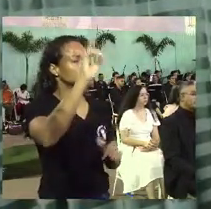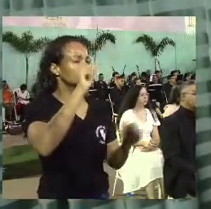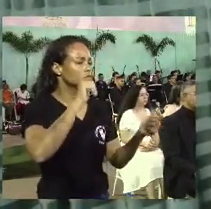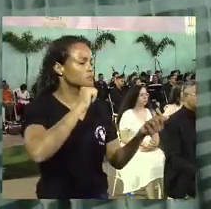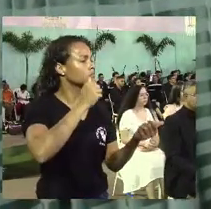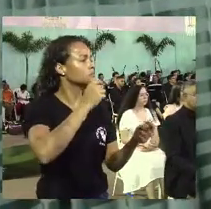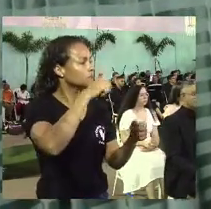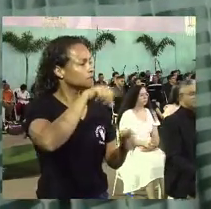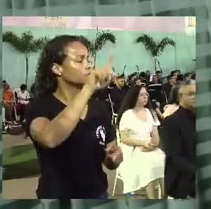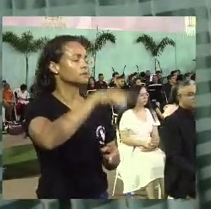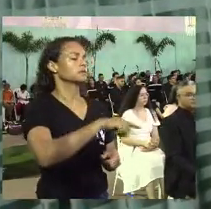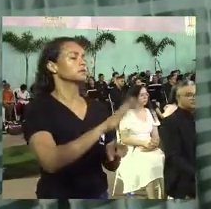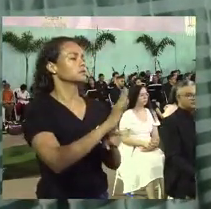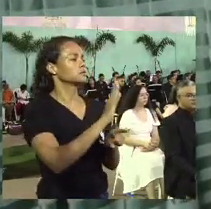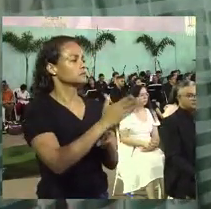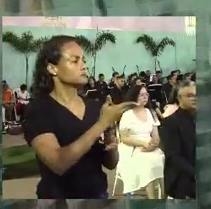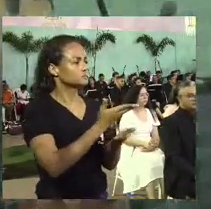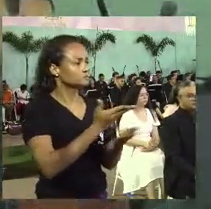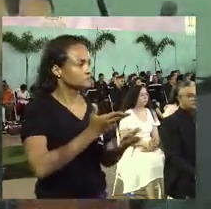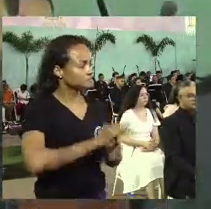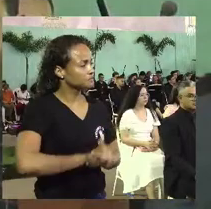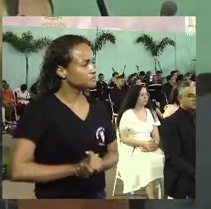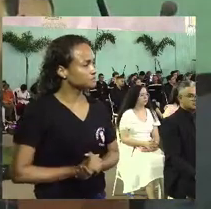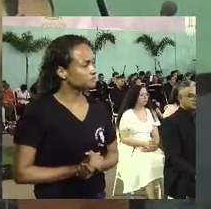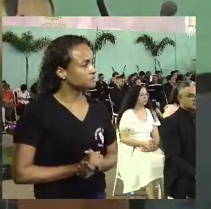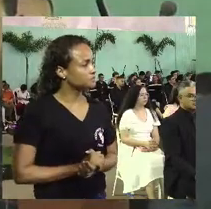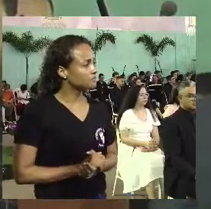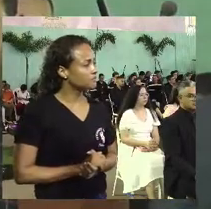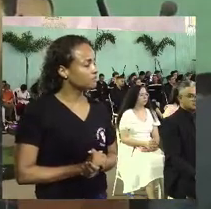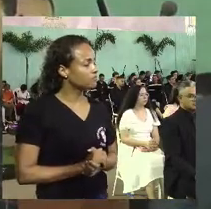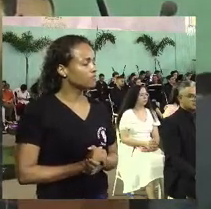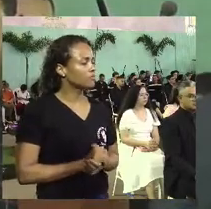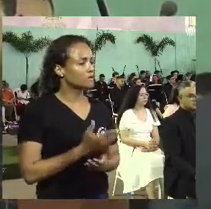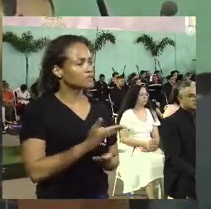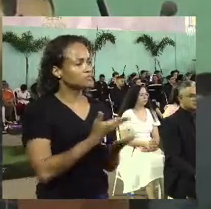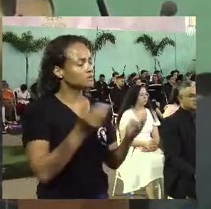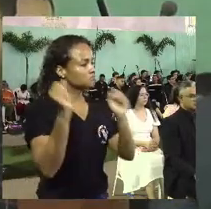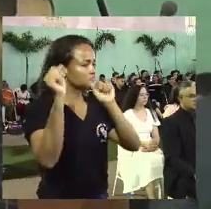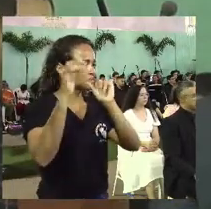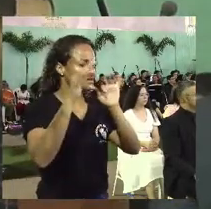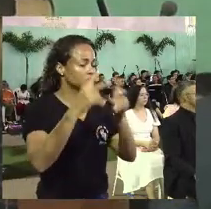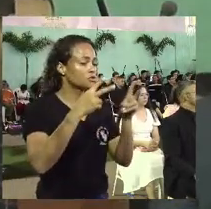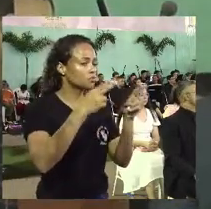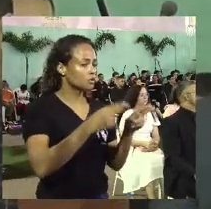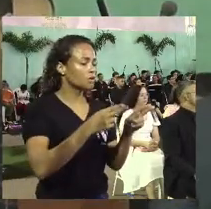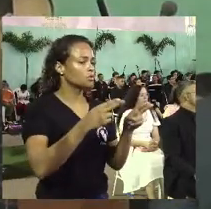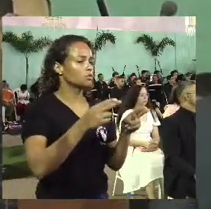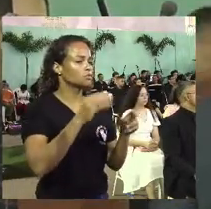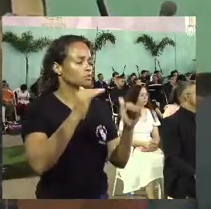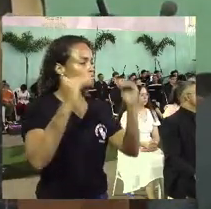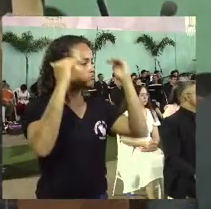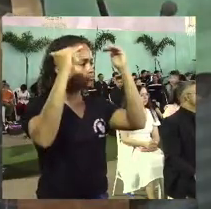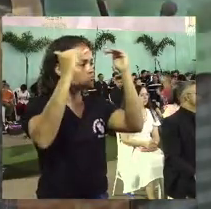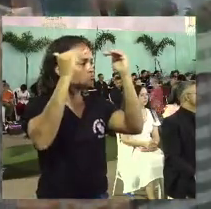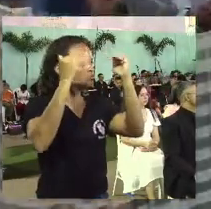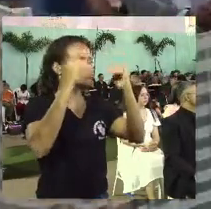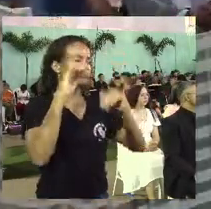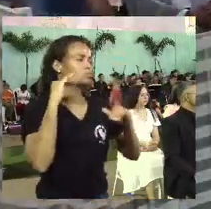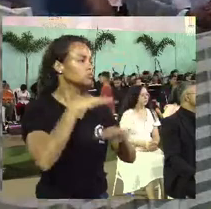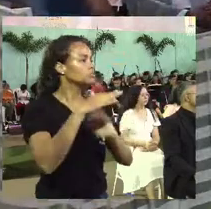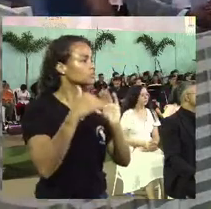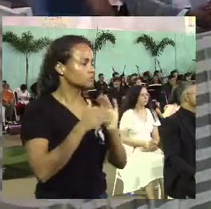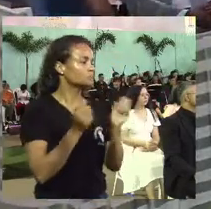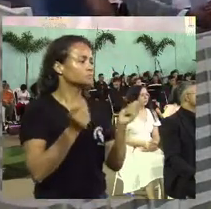de Jesus tá que vocês sejam benção como toda autoridade deve ser para Cidade para o estado para